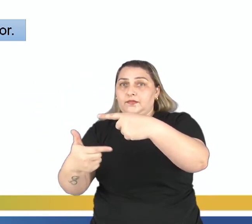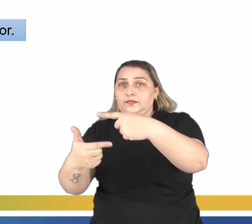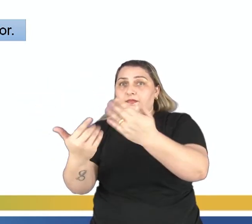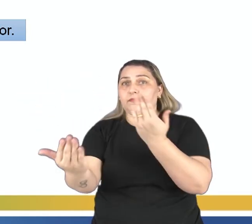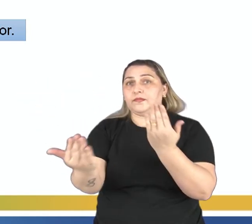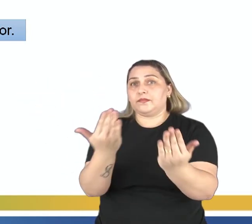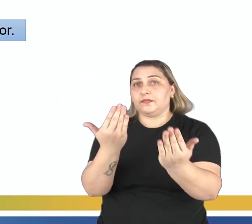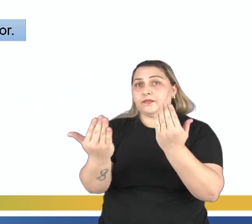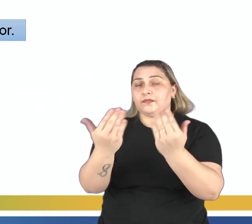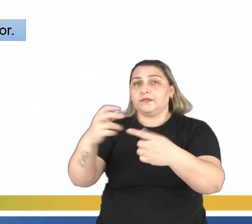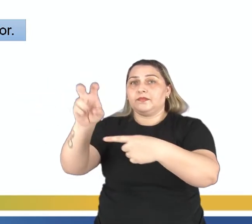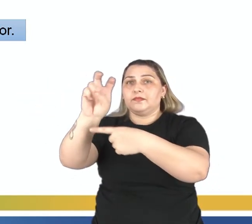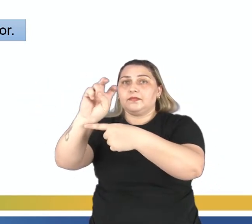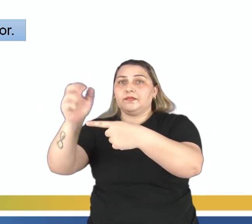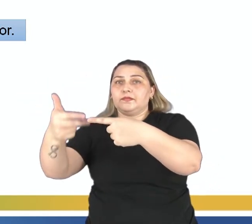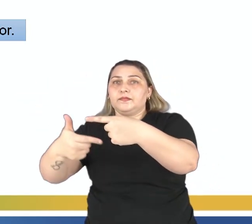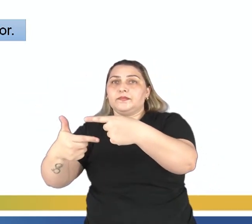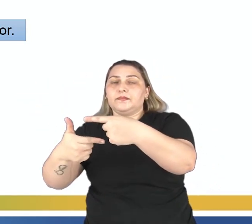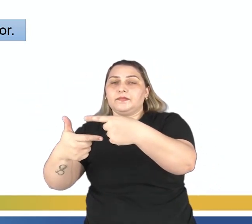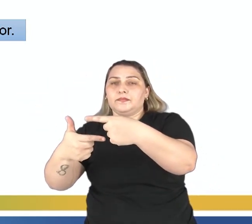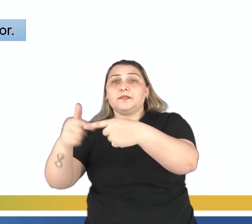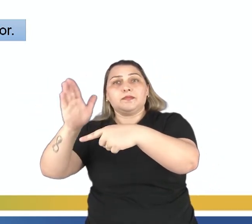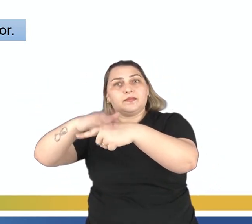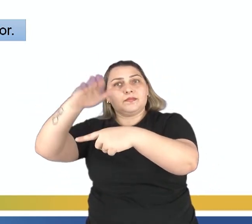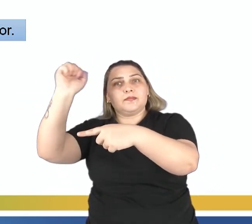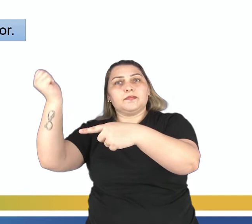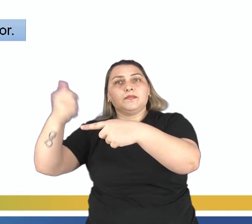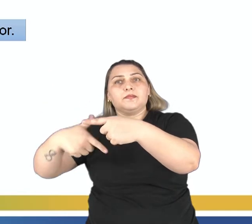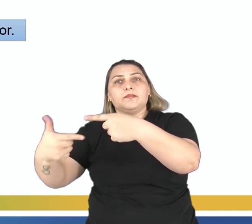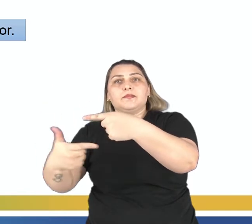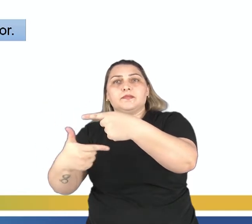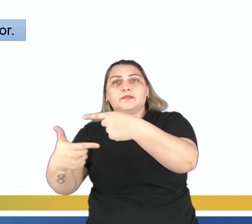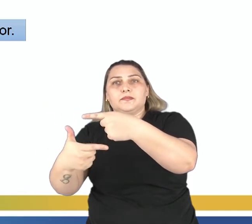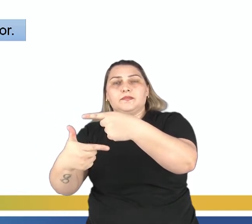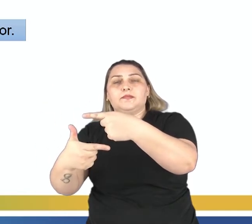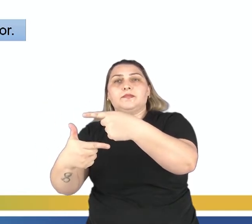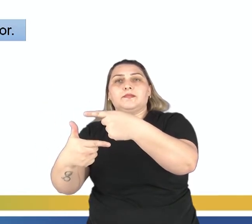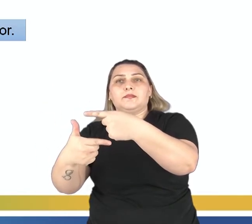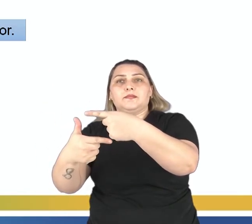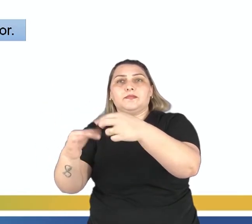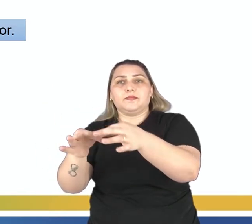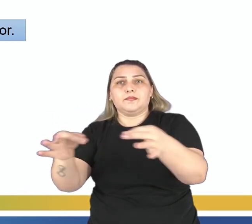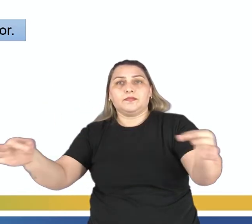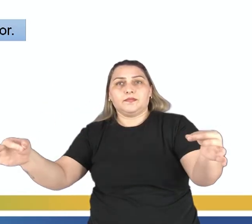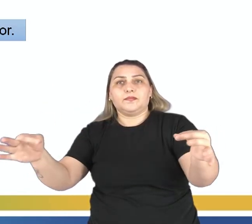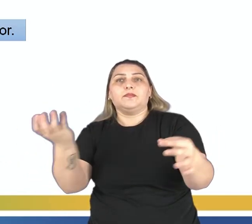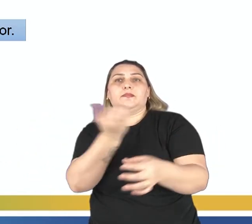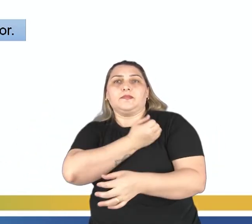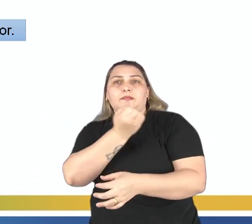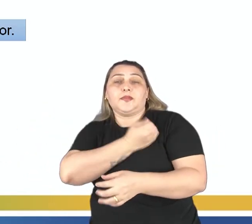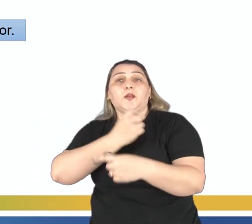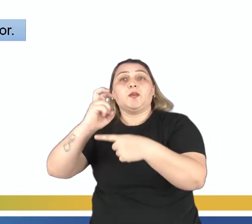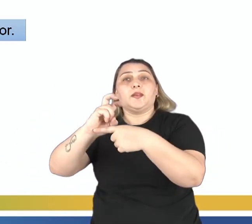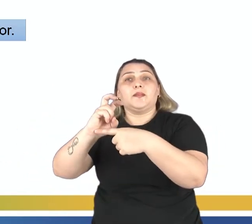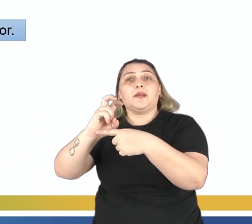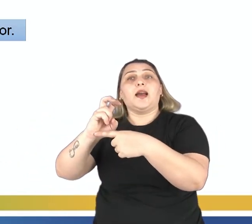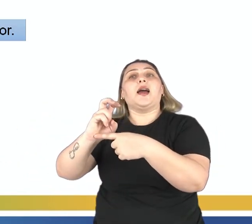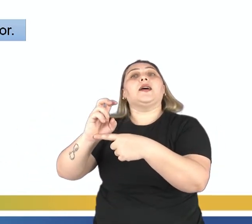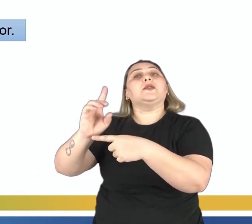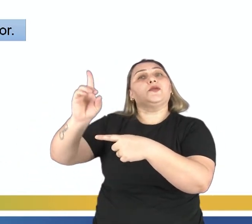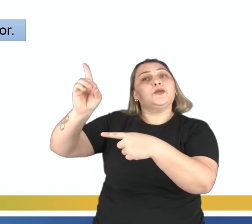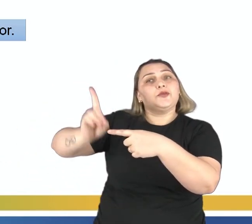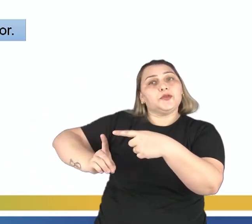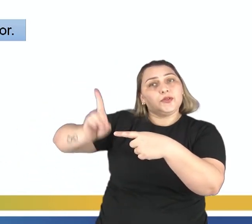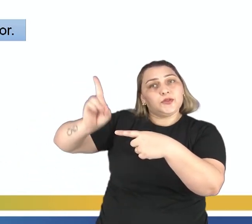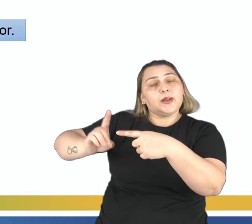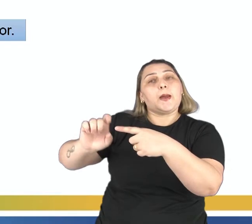comparar 5 e 2. 5, ele é maior do que 2. Lá na reta numérica, o 5 está mais à direita. Então, logo,